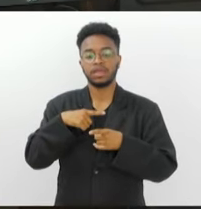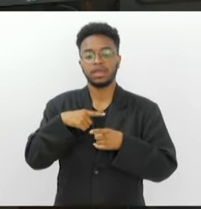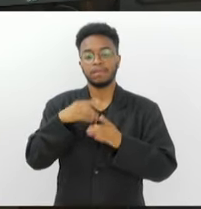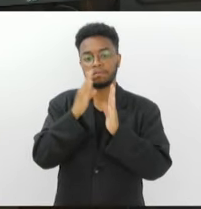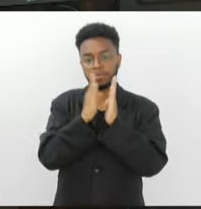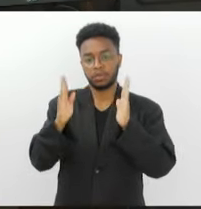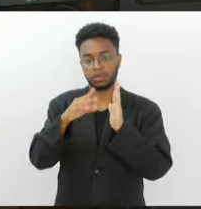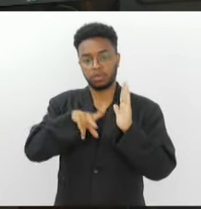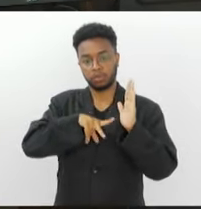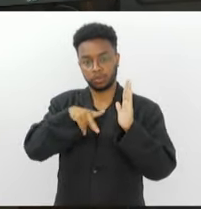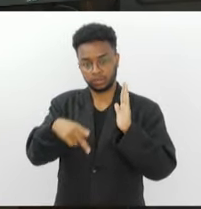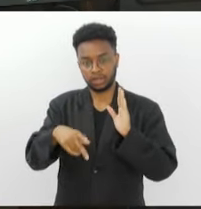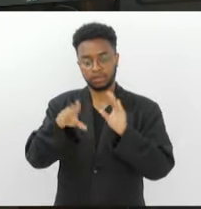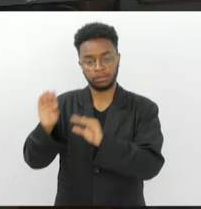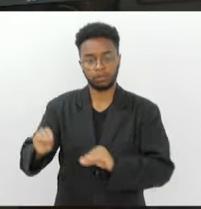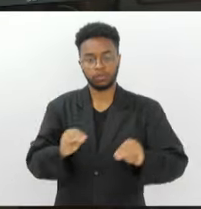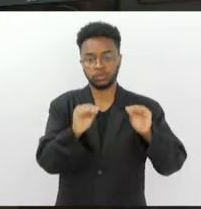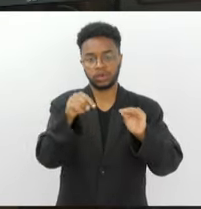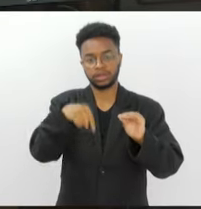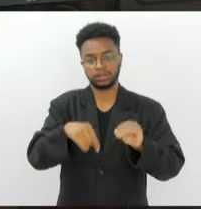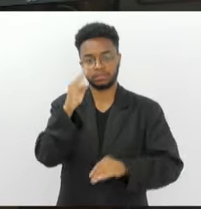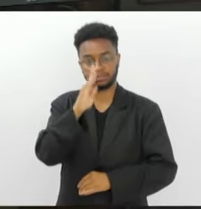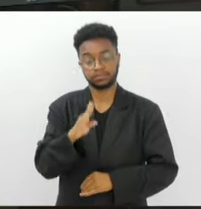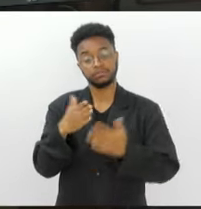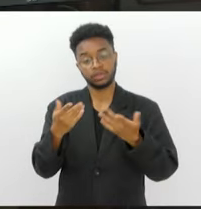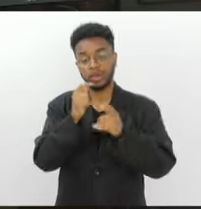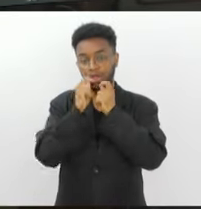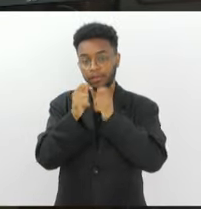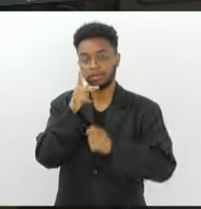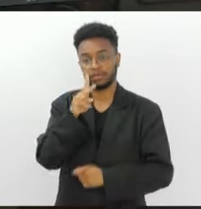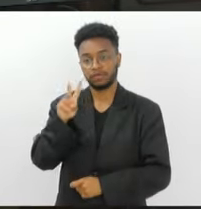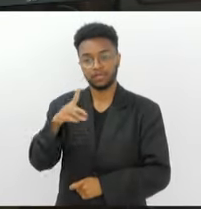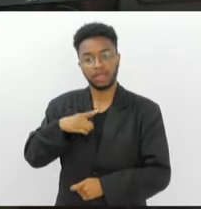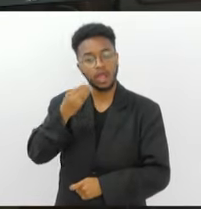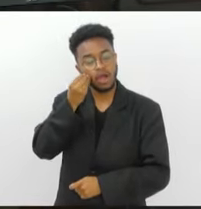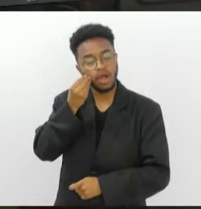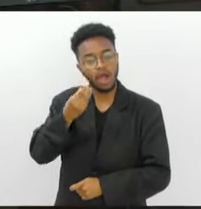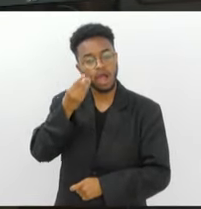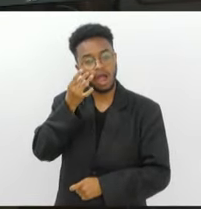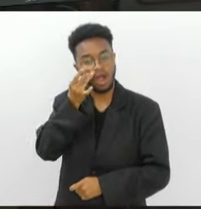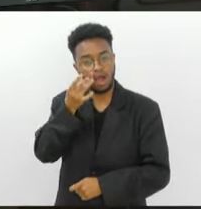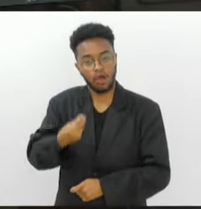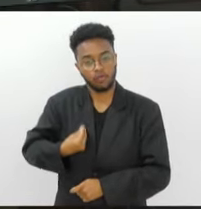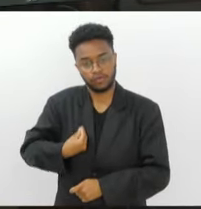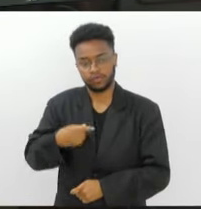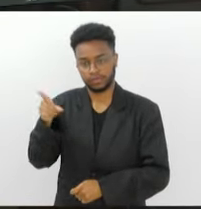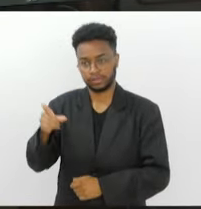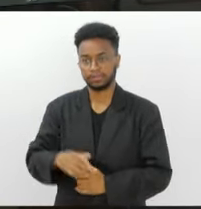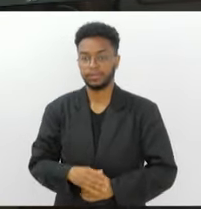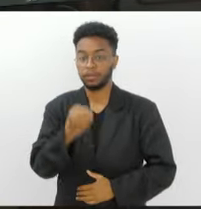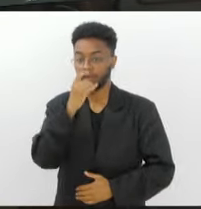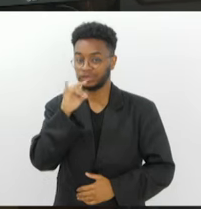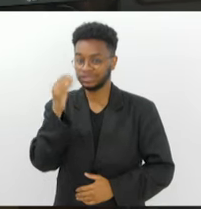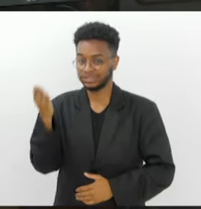transferida para o Brasil. E o repórter Paulo Vitor Viviani está lá ao vivo. Bom dia, PV.